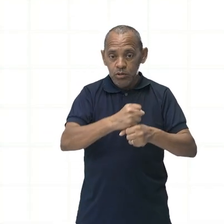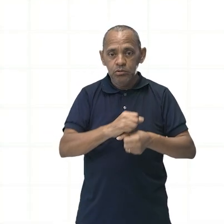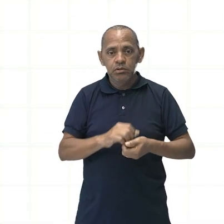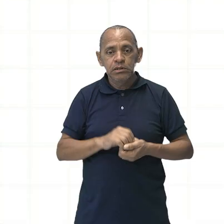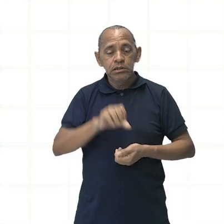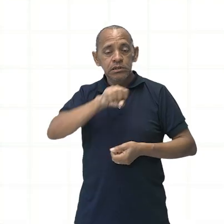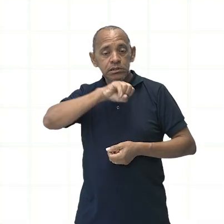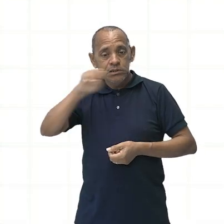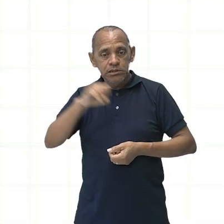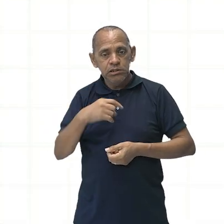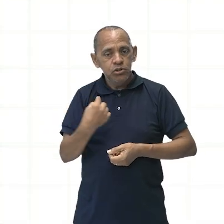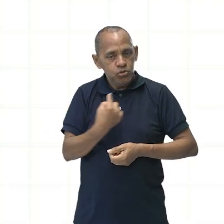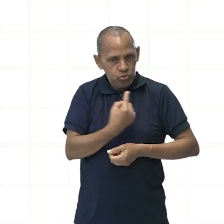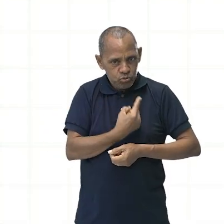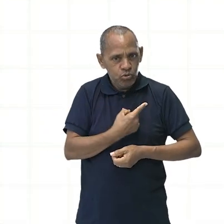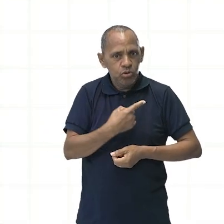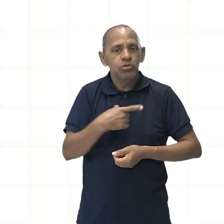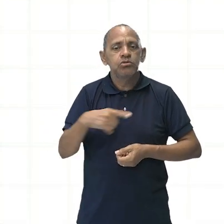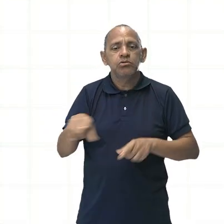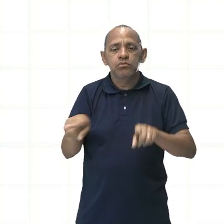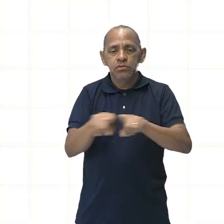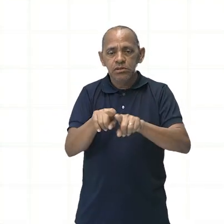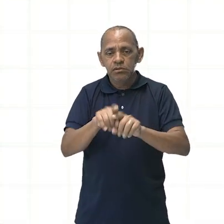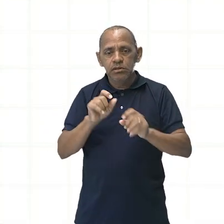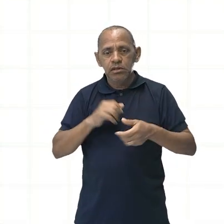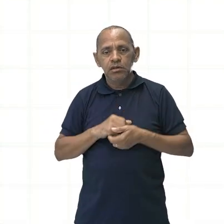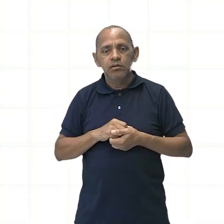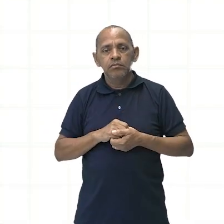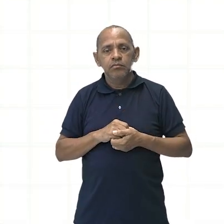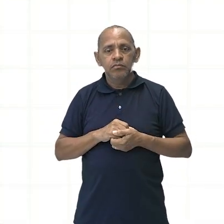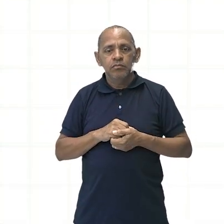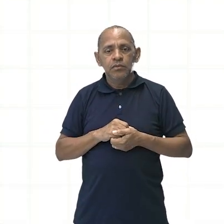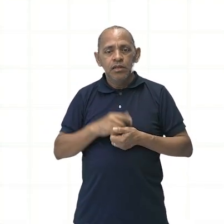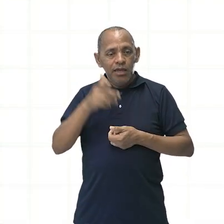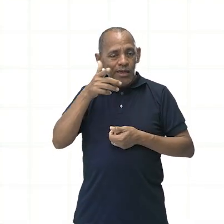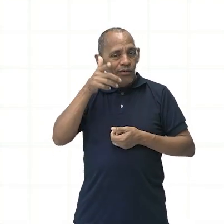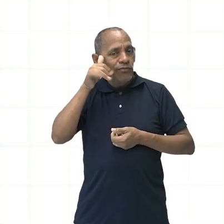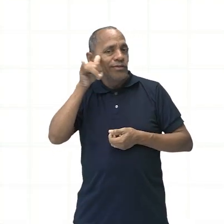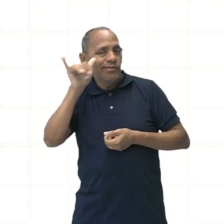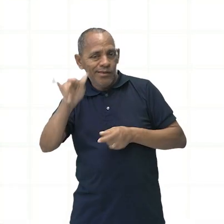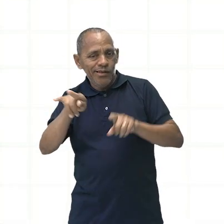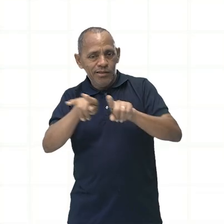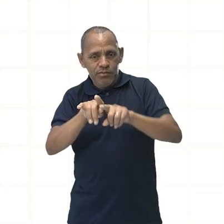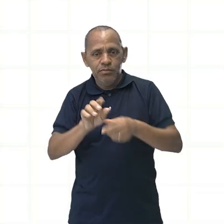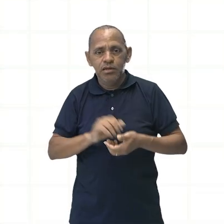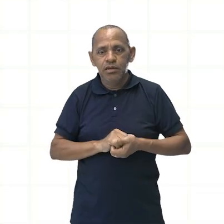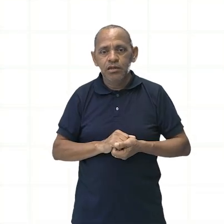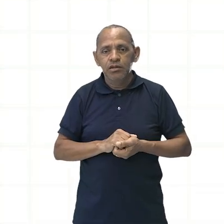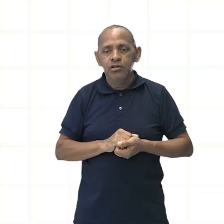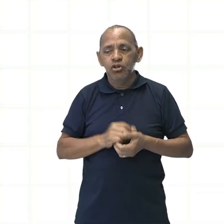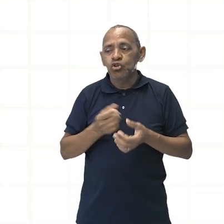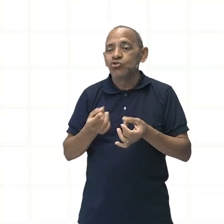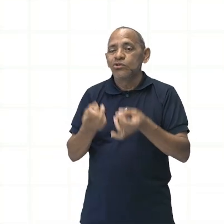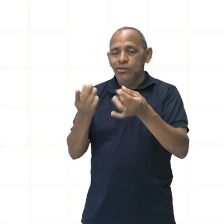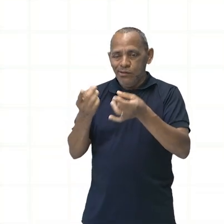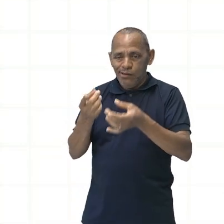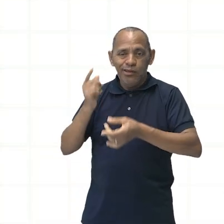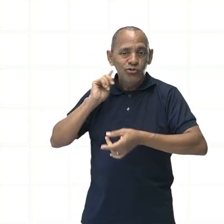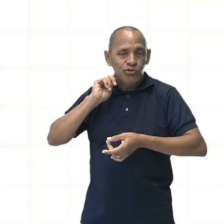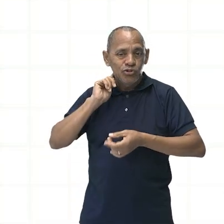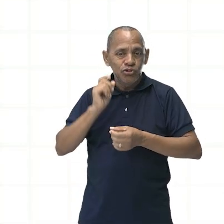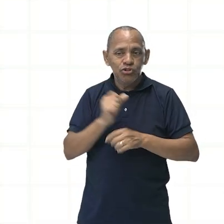de recusar os canudos, é isso que nós vamos estar evitando que seja jogado